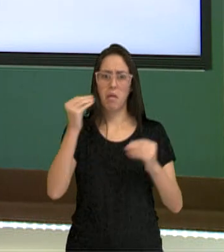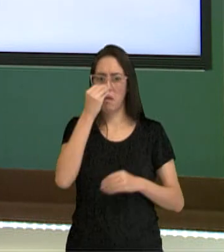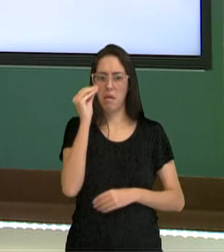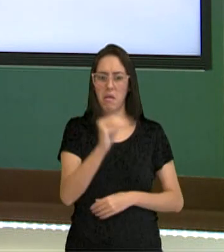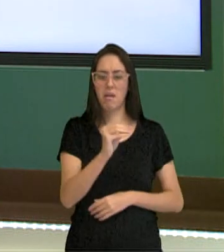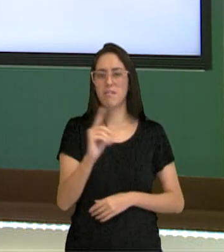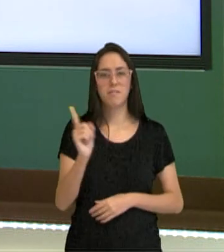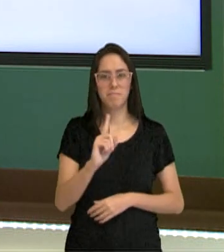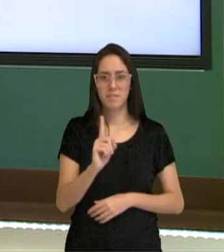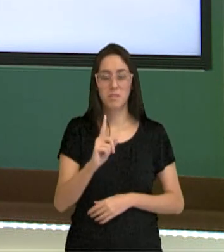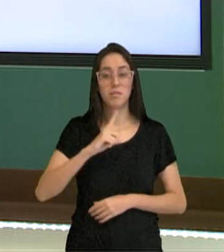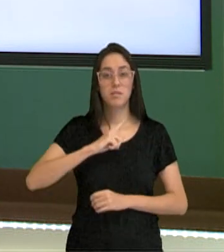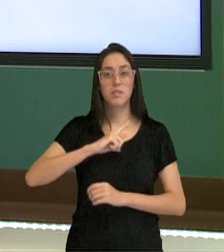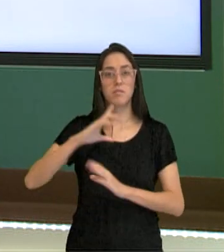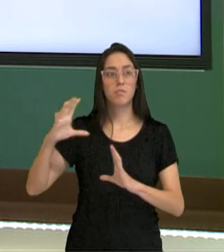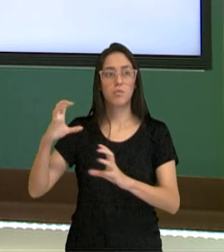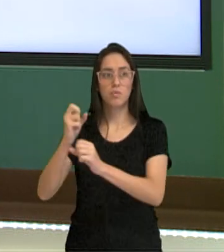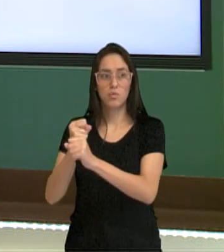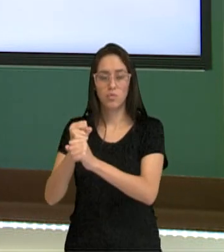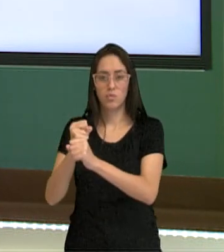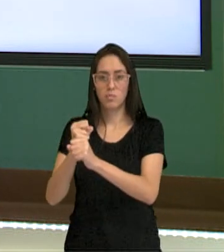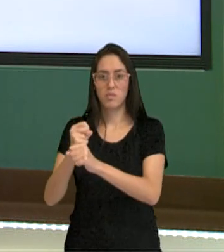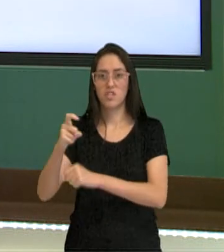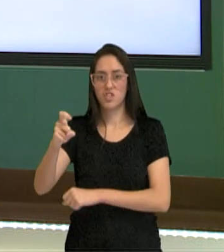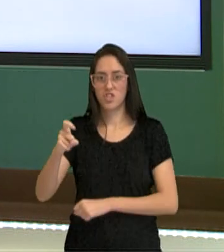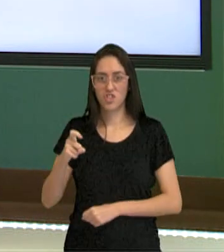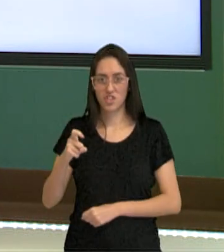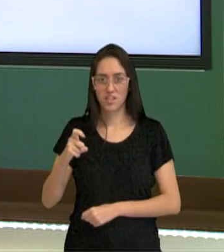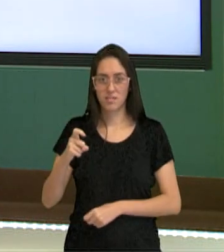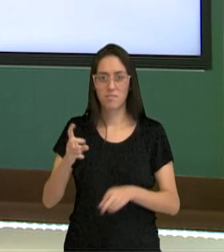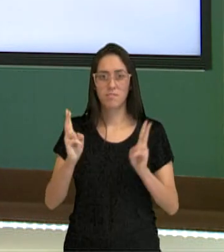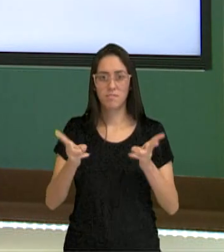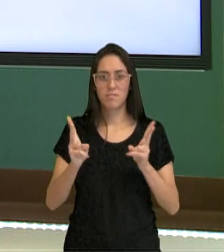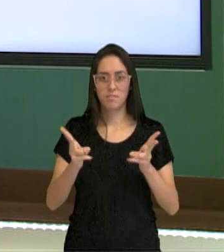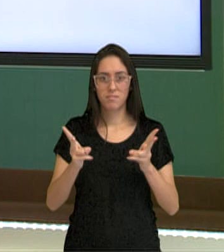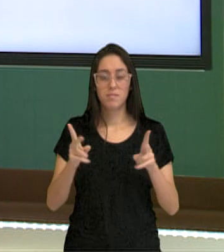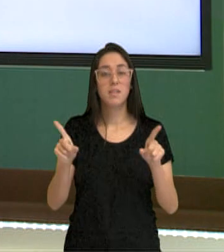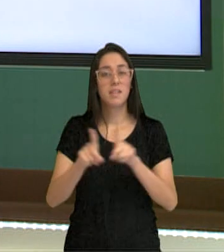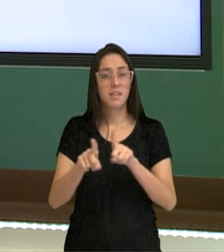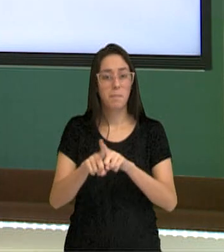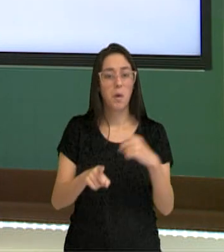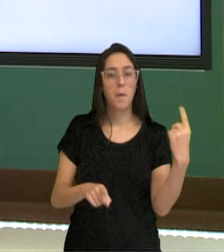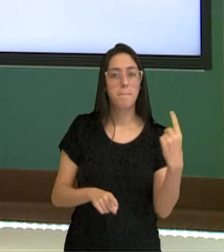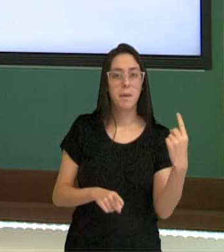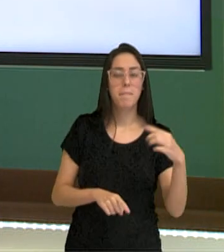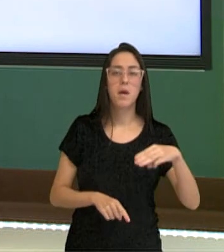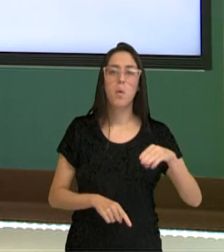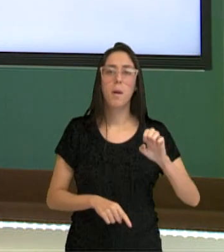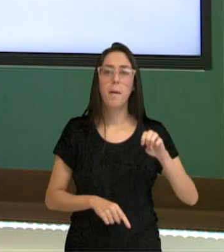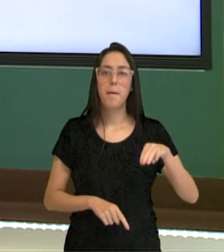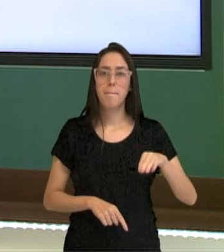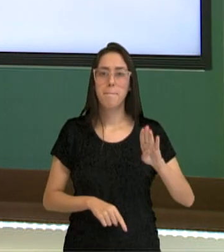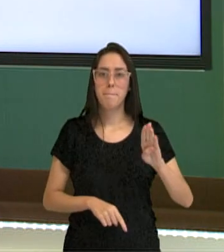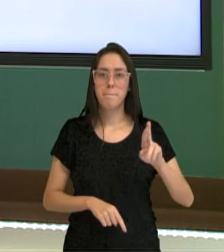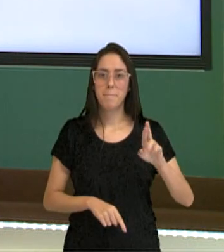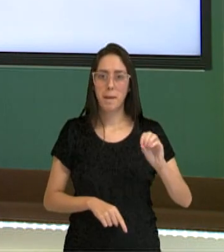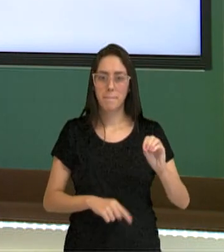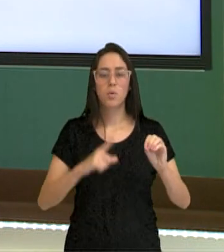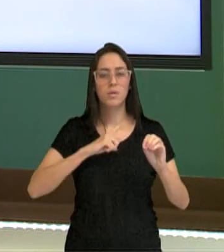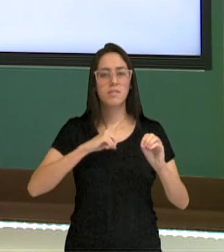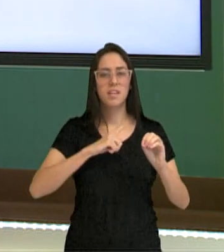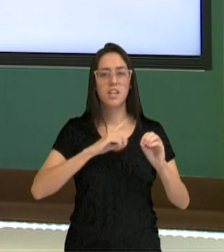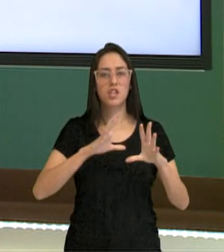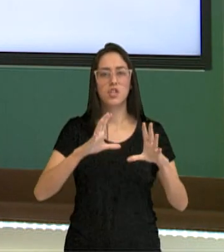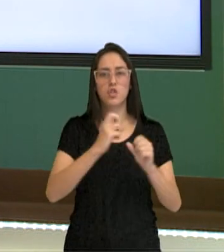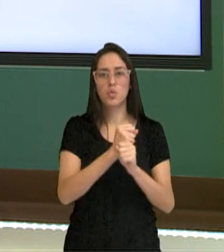x aqui e para não mudar a igualdade, eu somo x no primeiro membro também. Olha o que, que acontece. Copia,